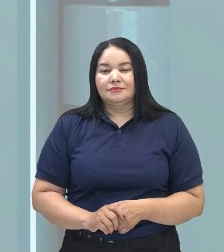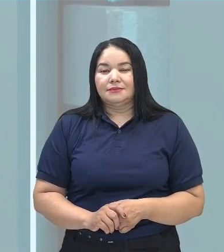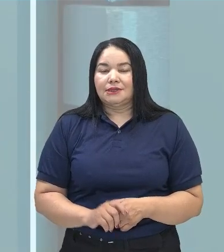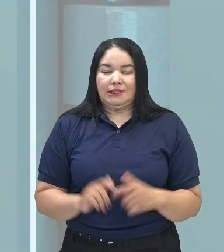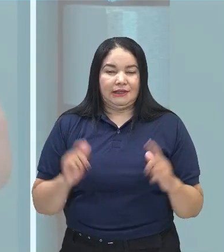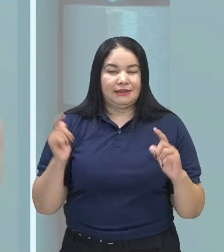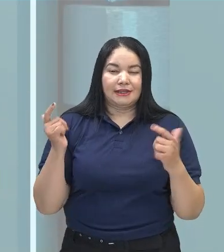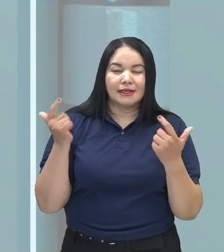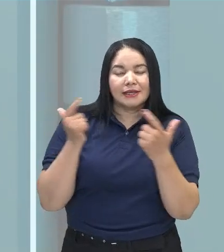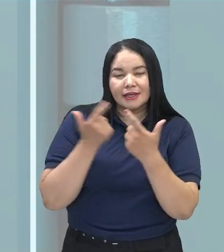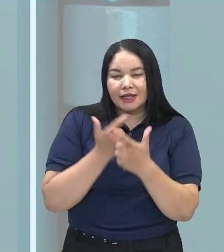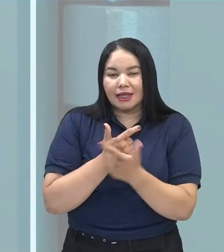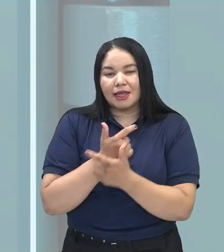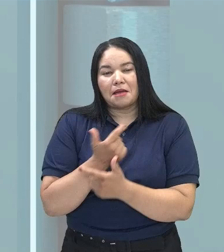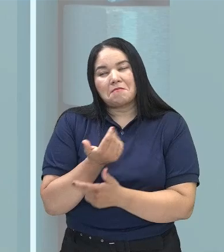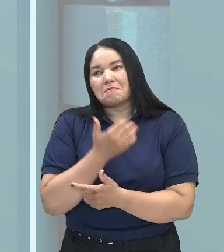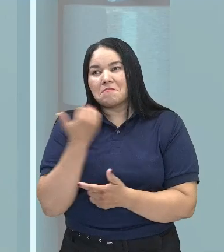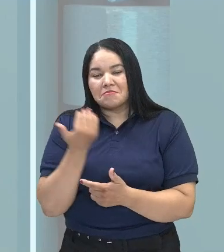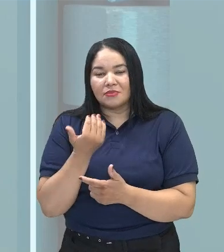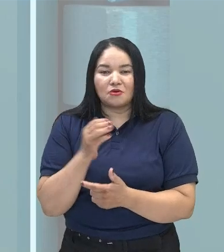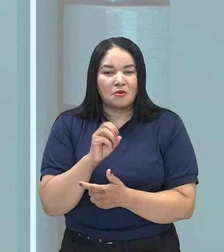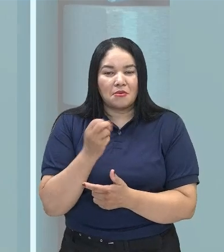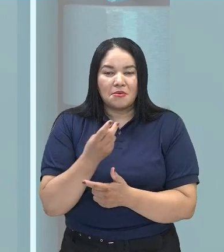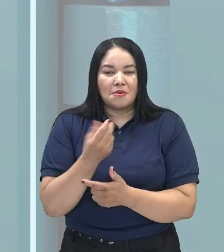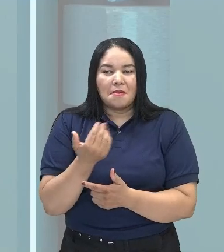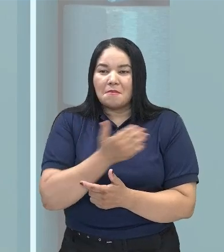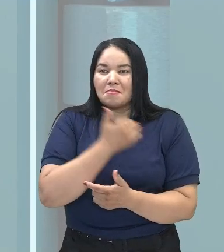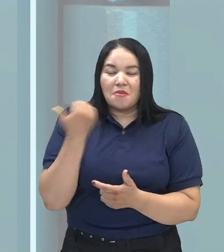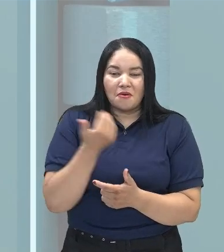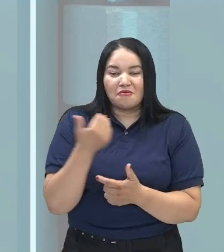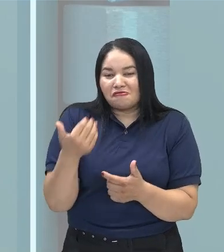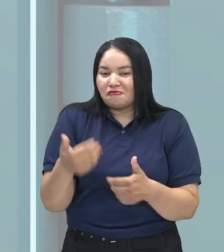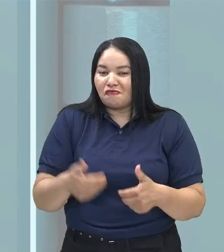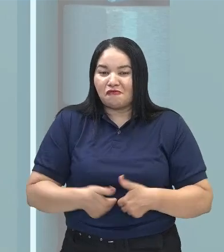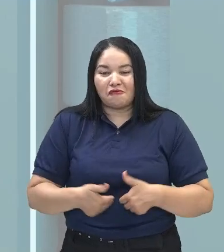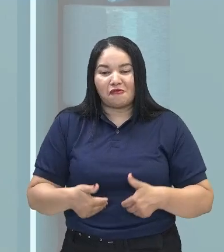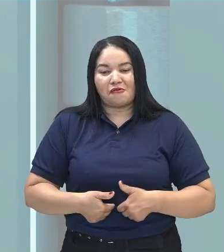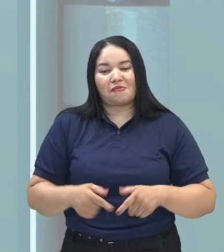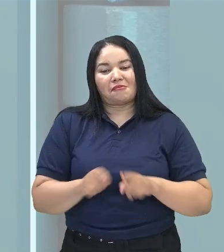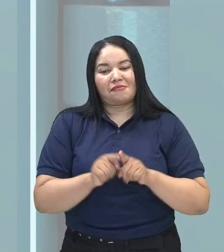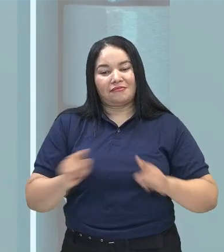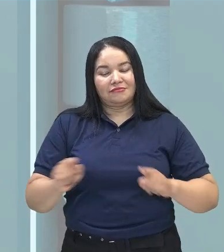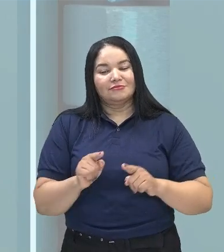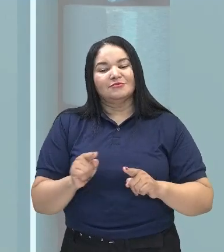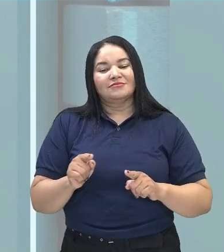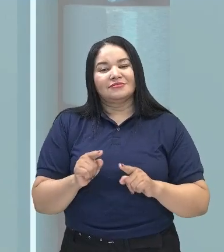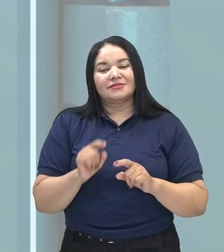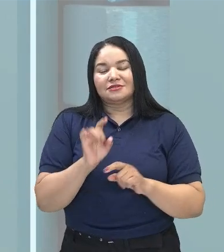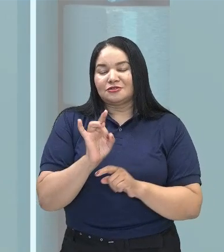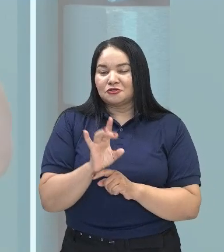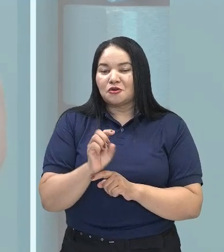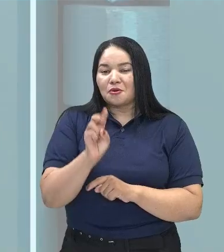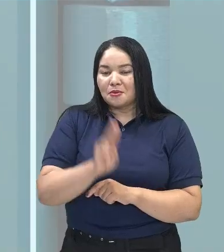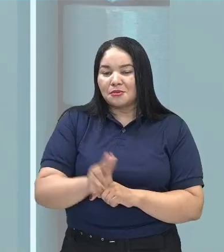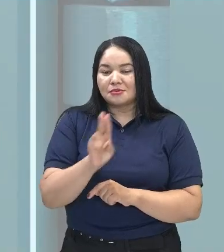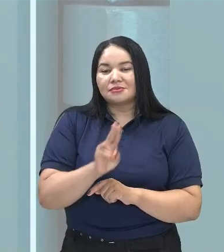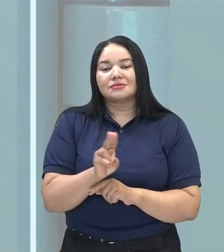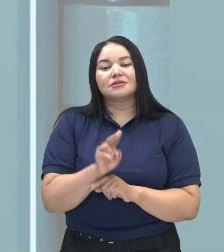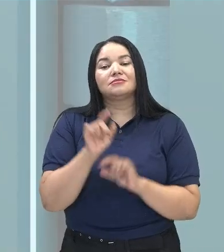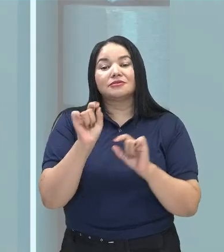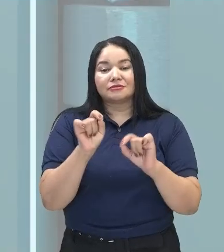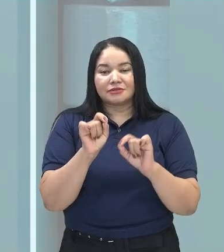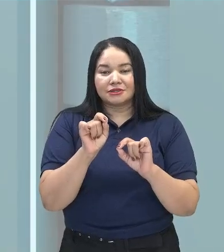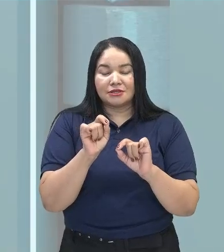rir, morre de fome, mas na verdade se utiliza somente para dar mais